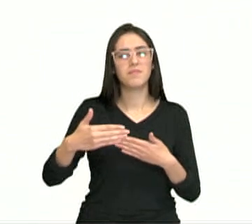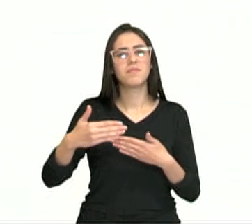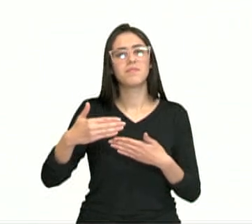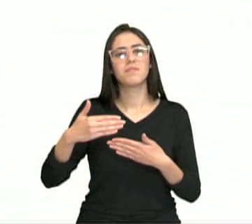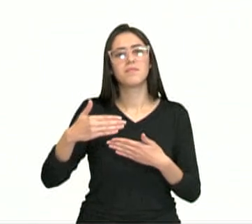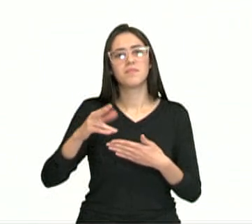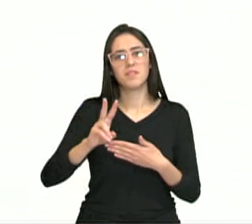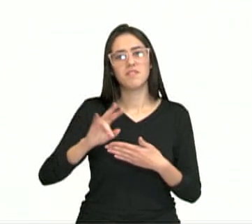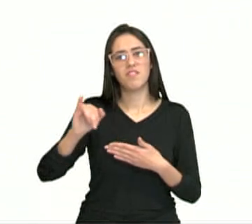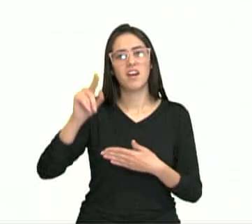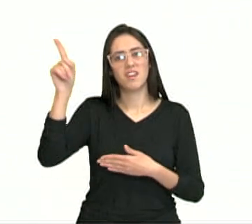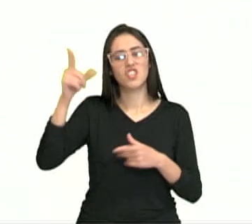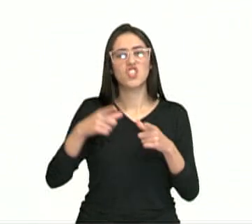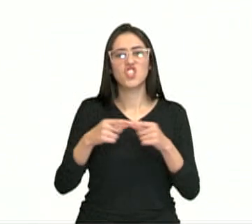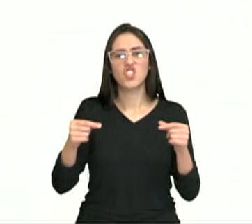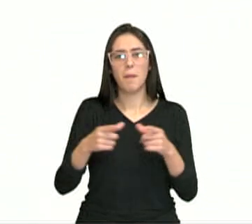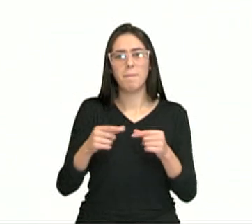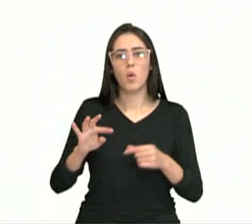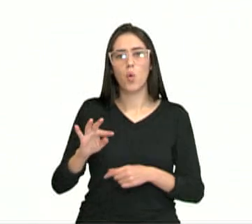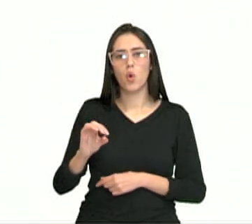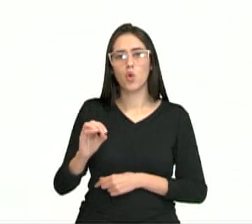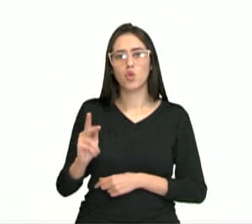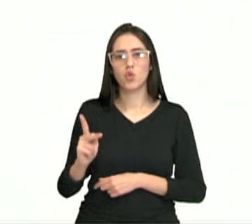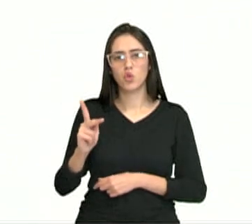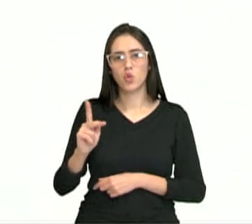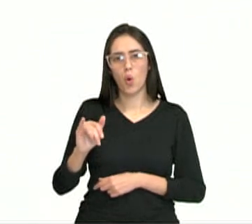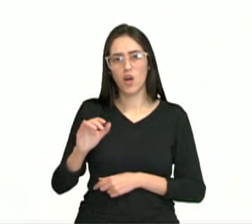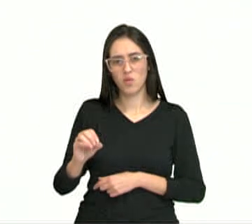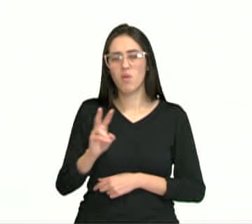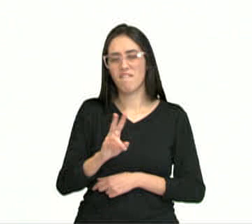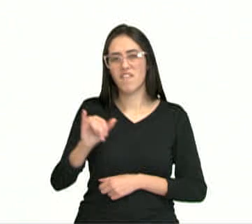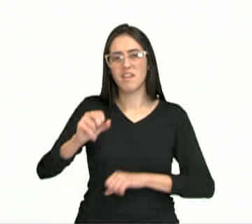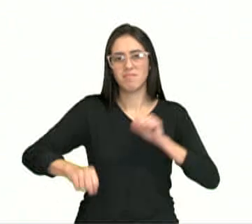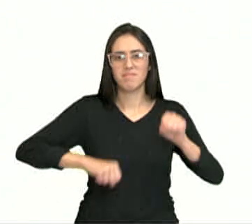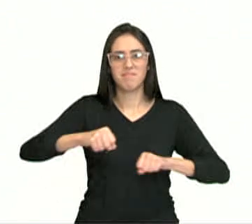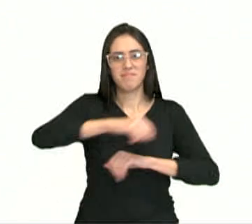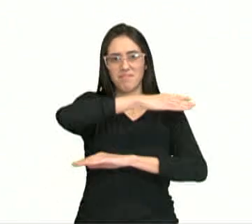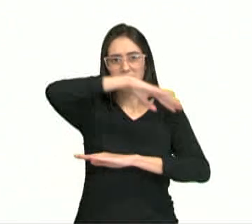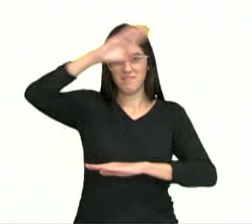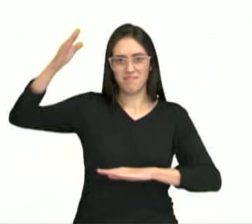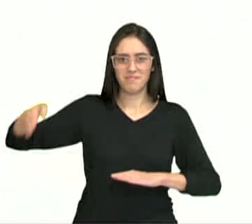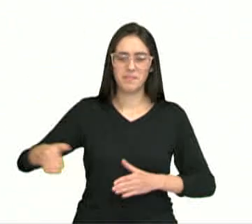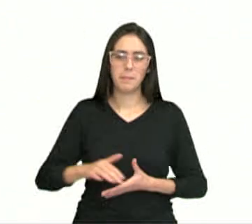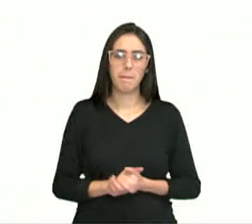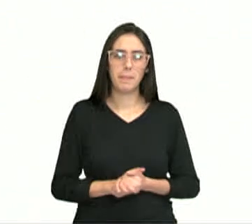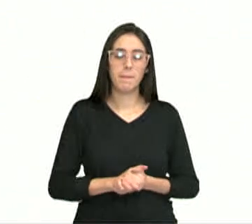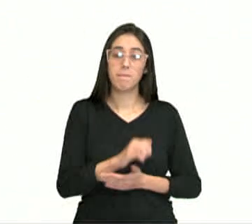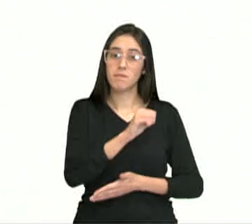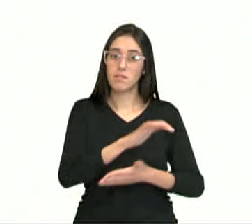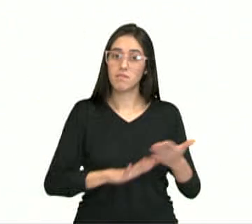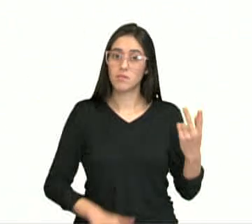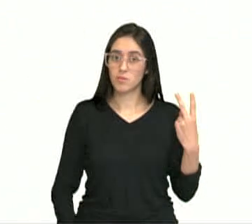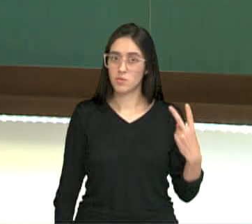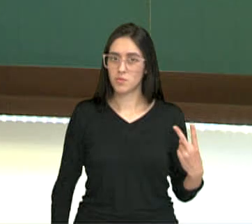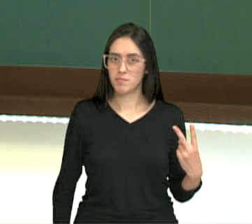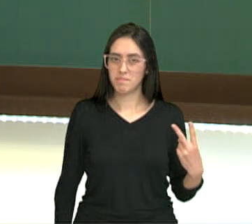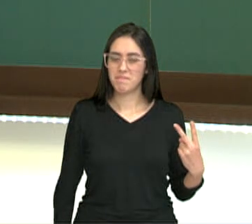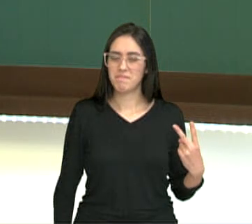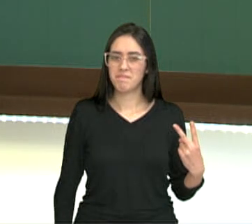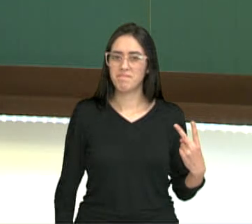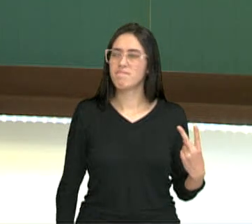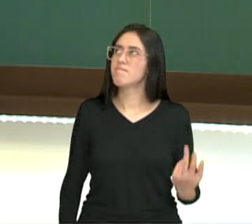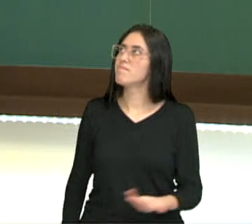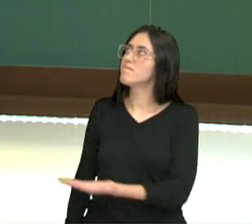nós também vamos poder observar a modalidade do mountain bike. Vamos para a nossa segunda atividade?